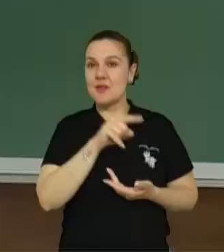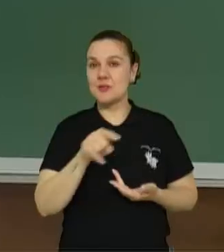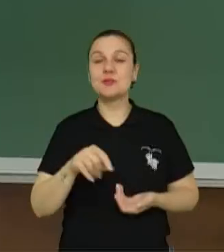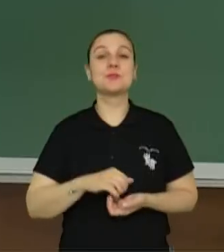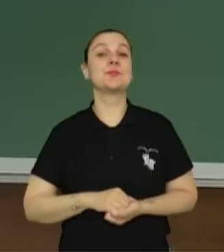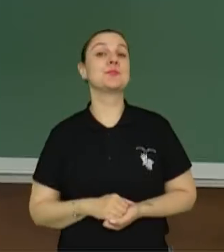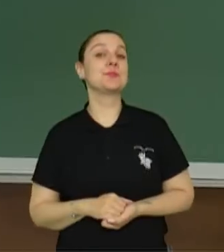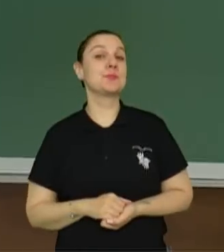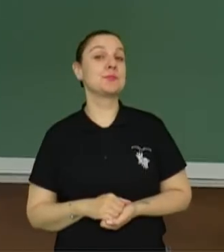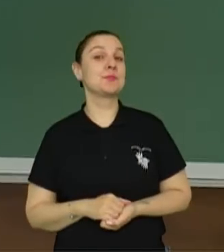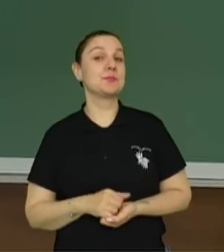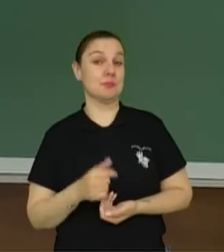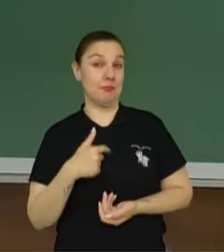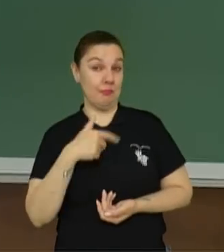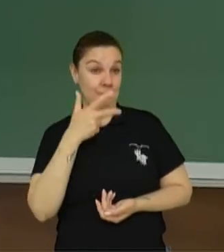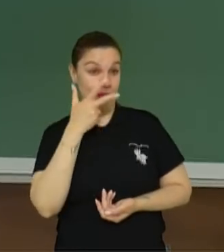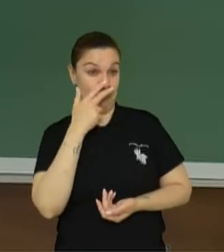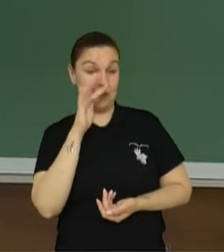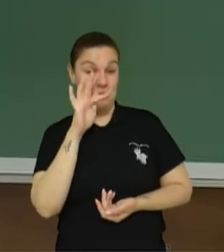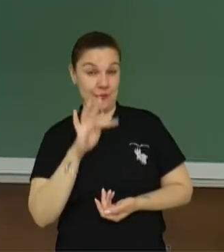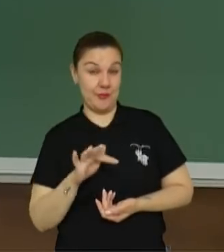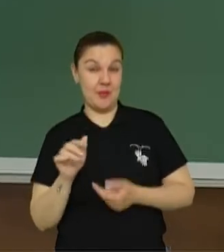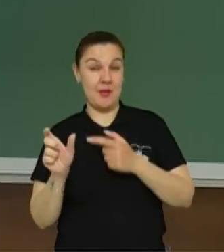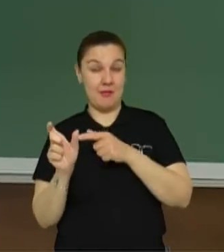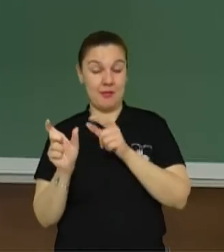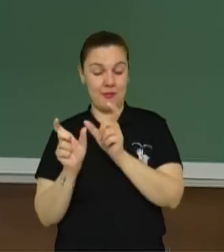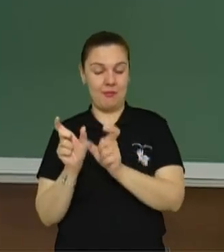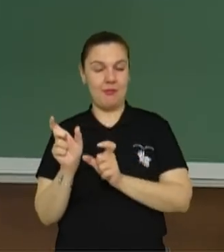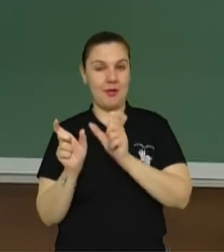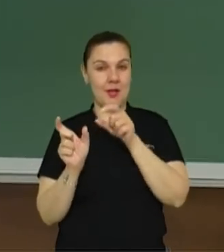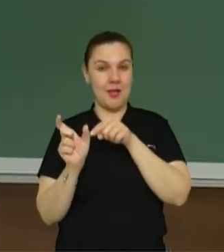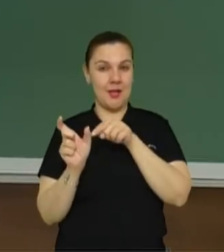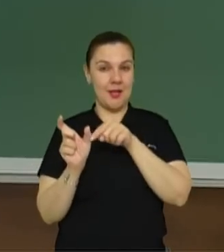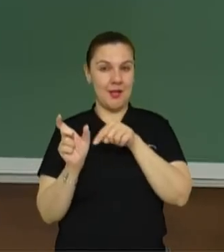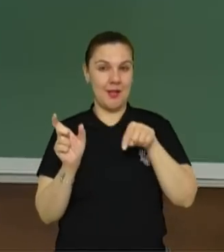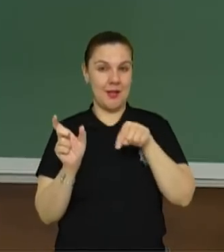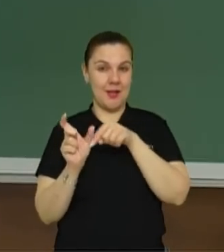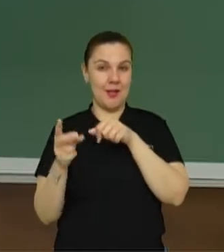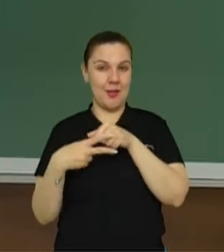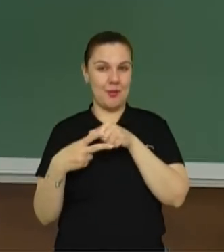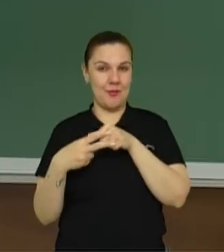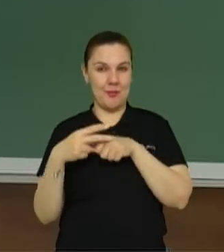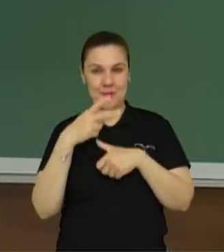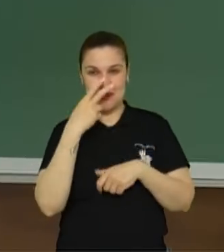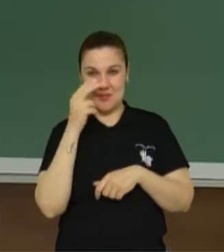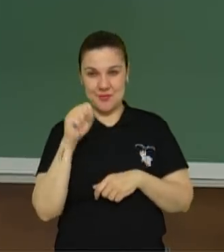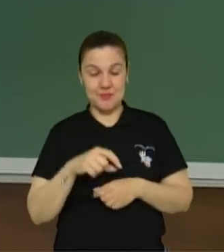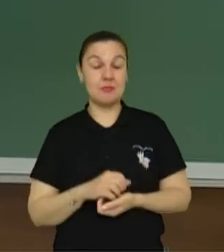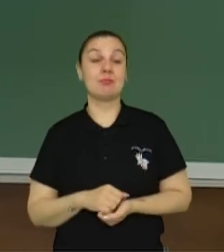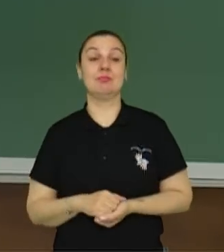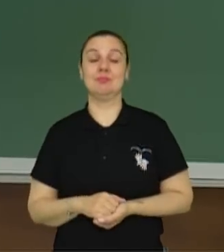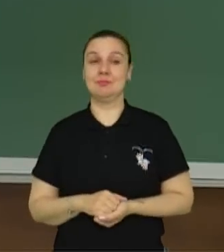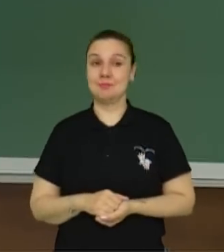acham? Eu acho que é o finalzinho, né? Não é aquela terminação verbal? Vocês acham também isso?